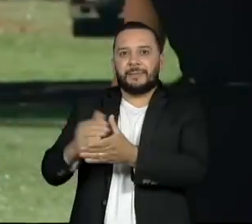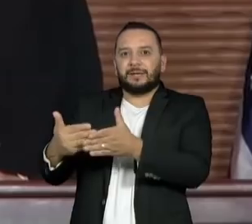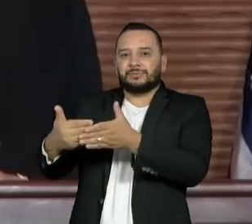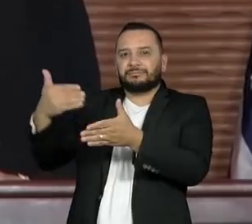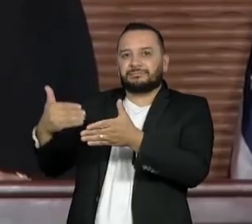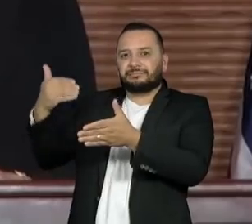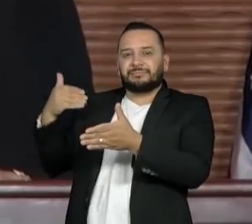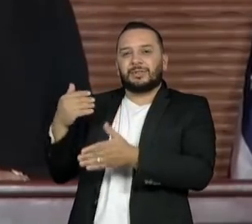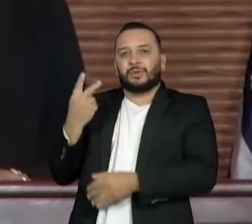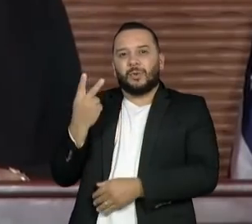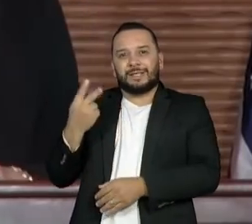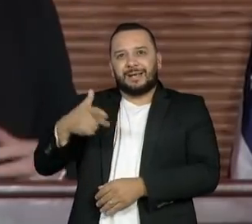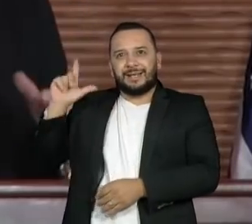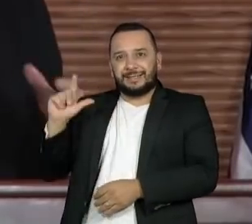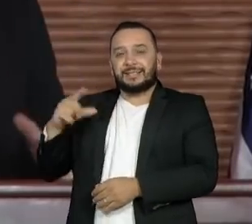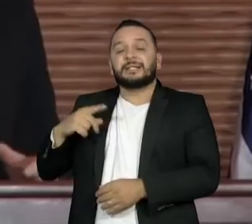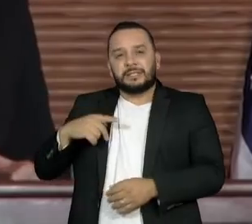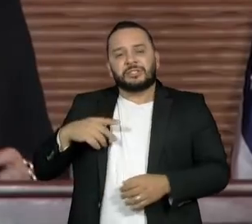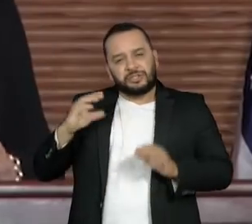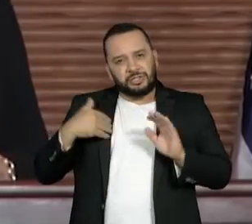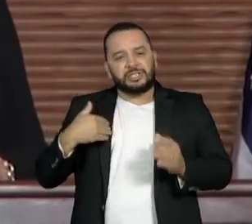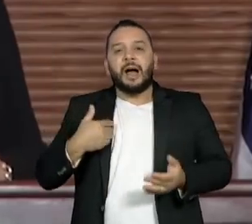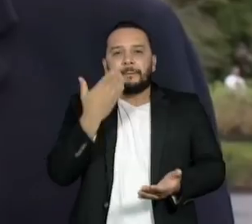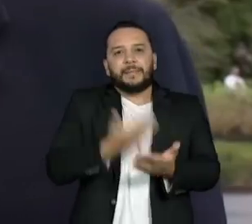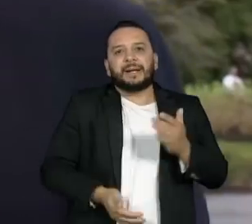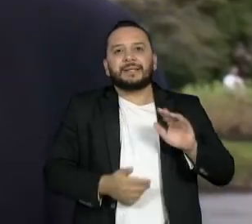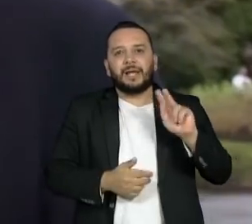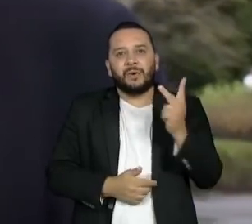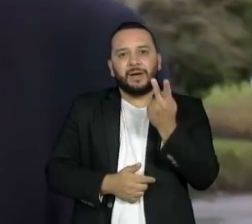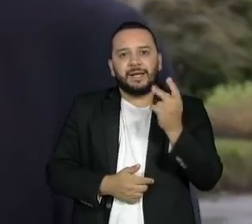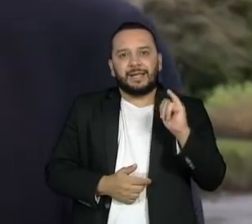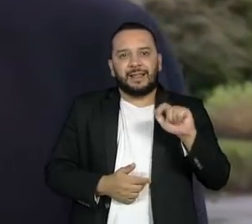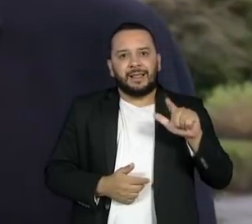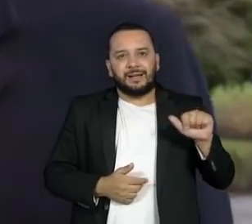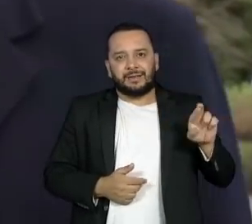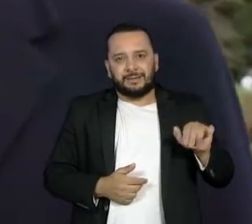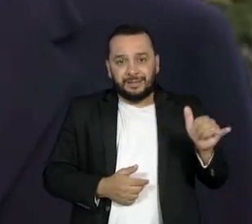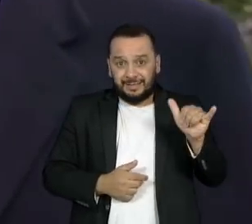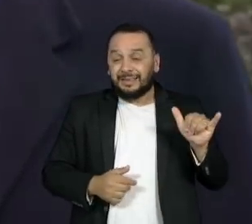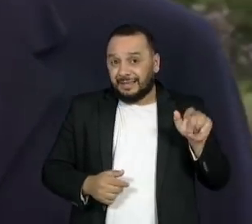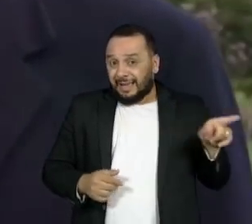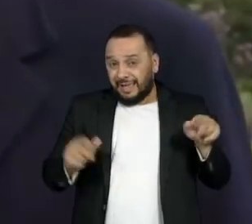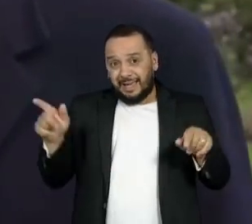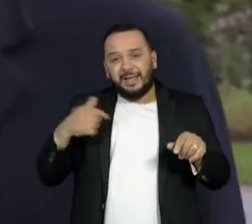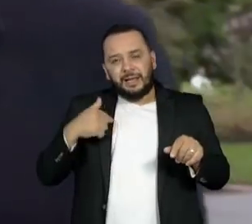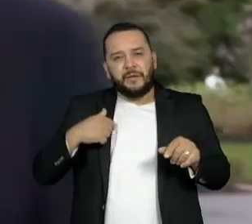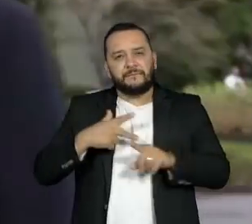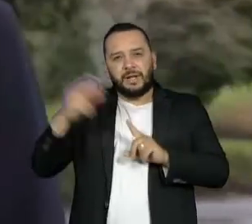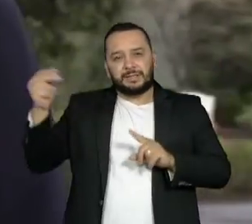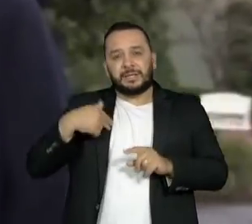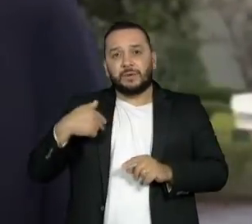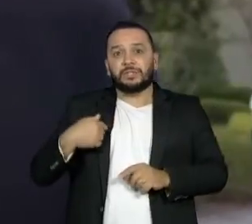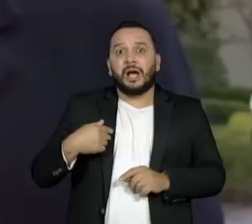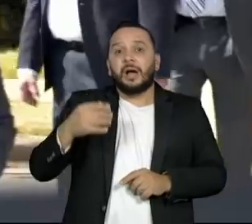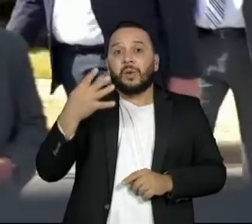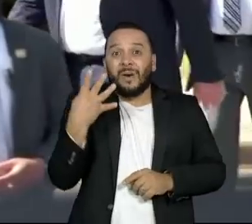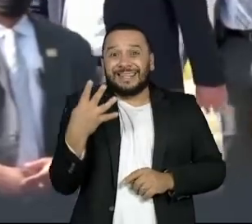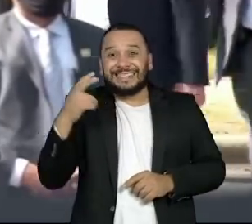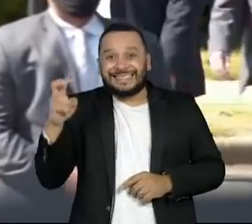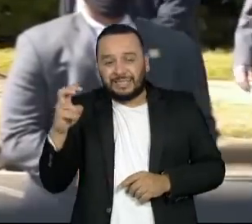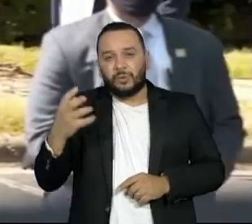Em 2016, derrotou a democrata Hillary Clinton no colégio eleitoral, tornando-se o 45º presidente dos Estados